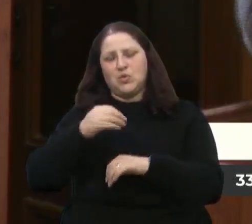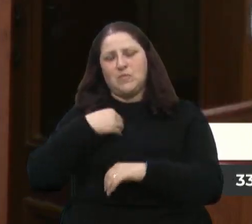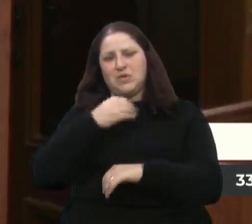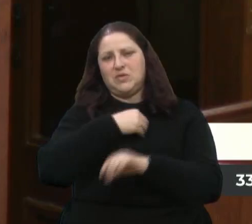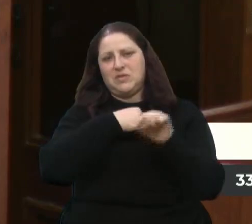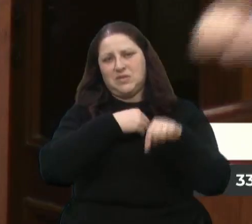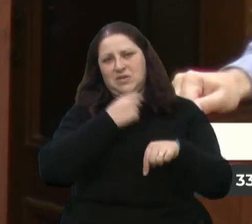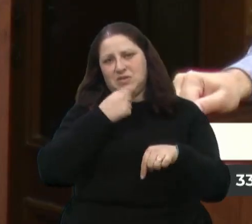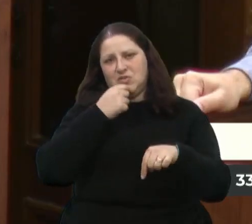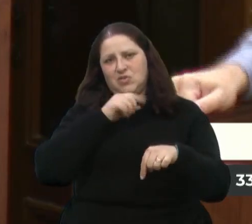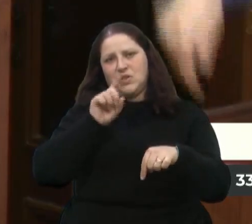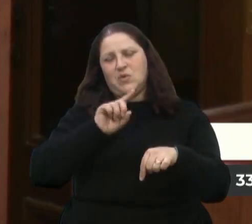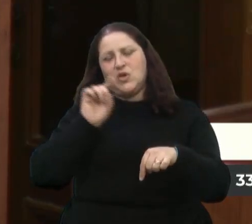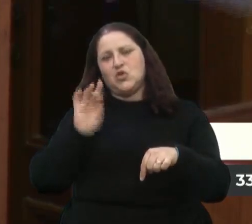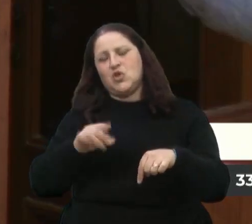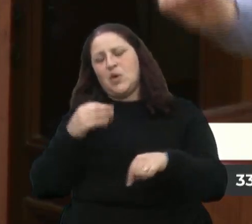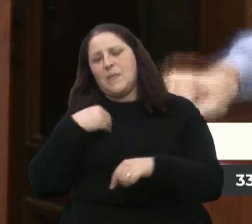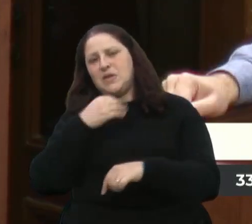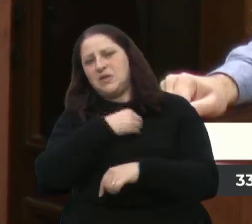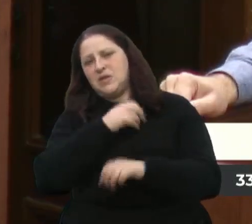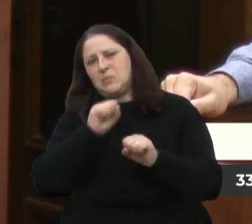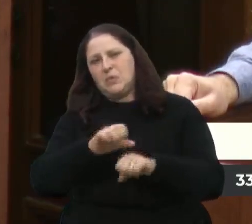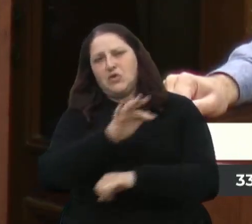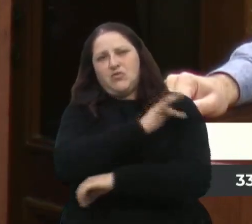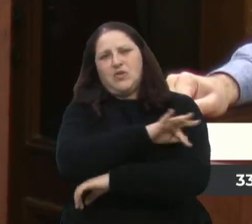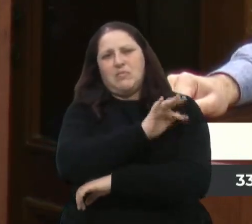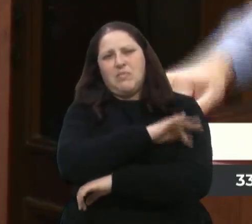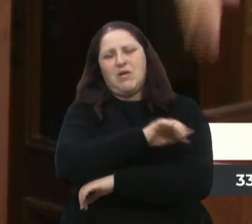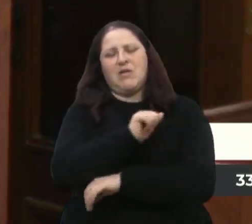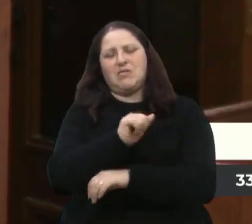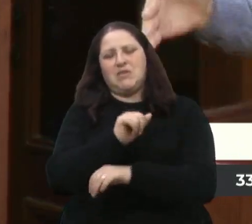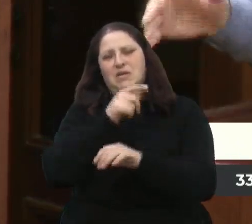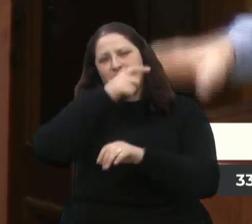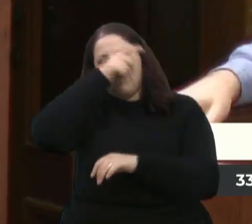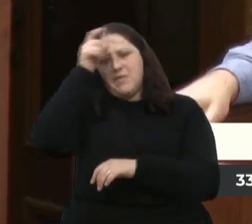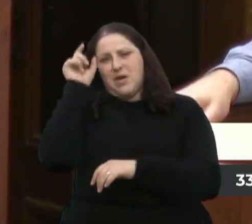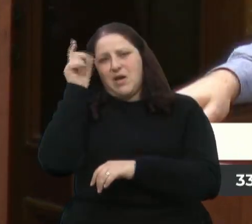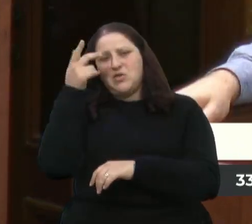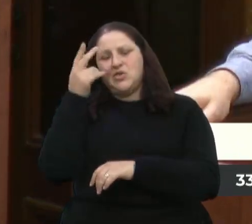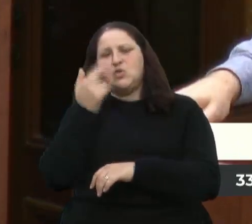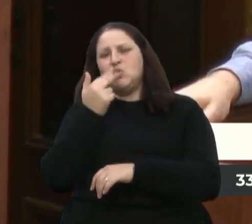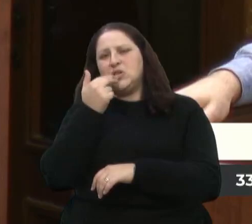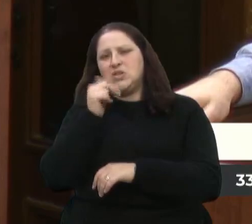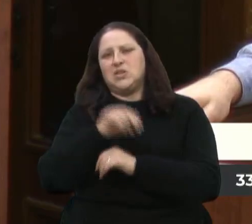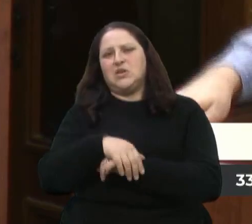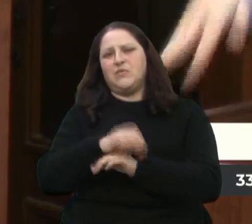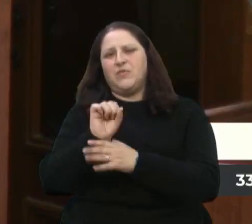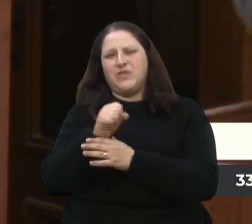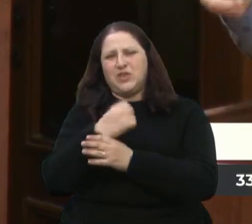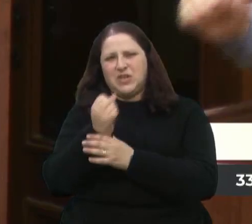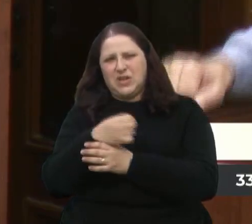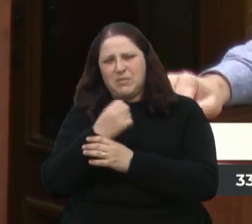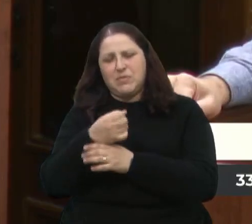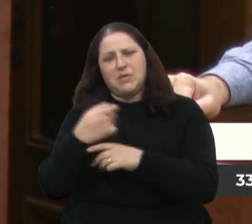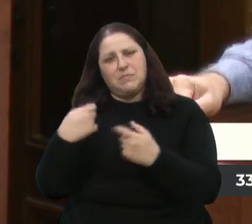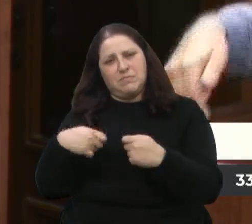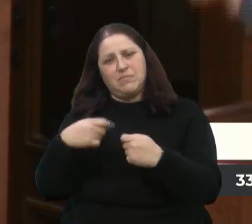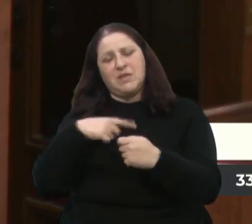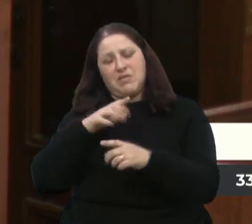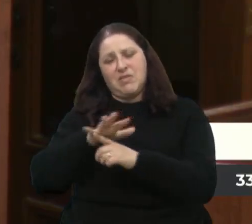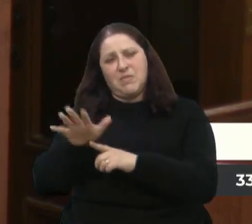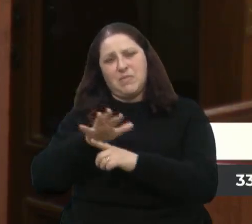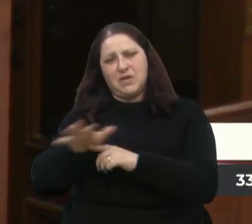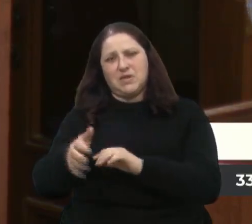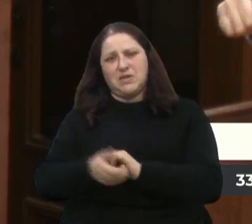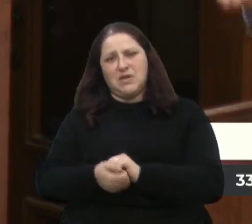Caxias. Não só de medicina, de farmácia, de enfermagem, de nutrição, de fisioterapia. Teria demanda. Então,